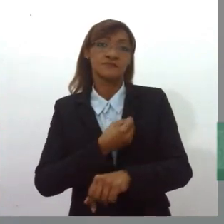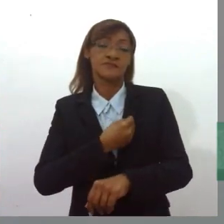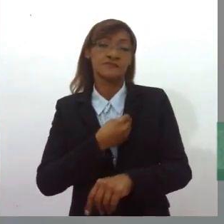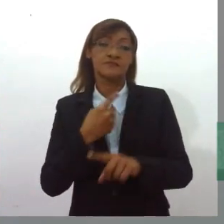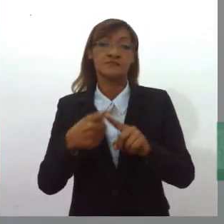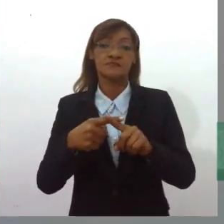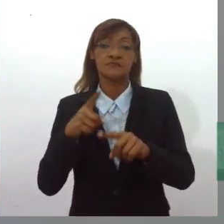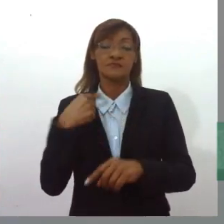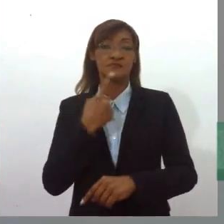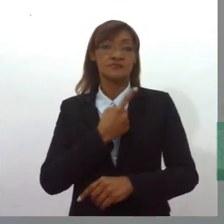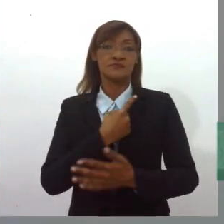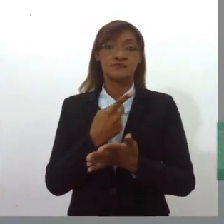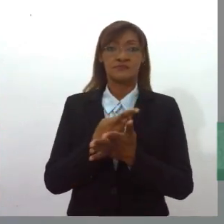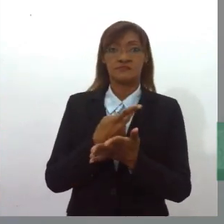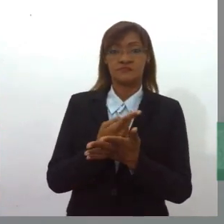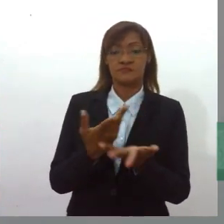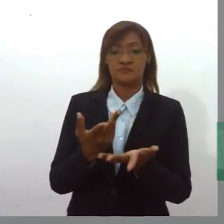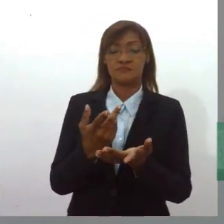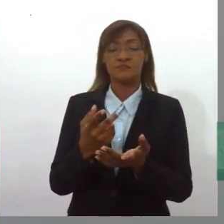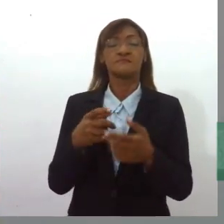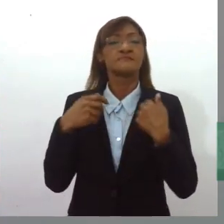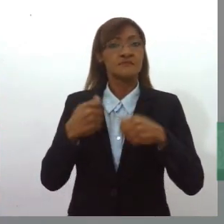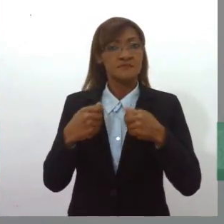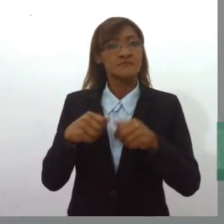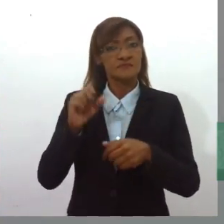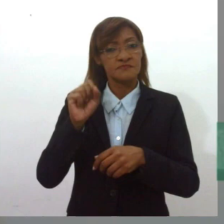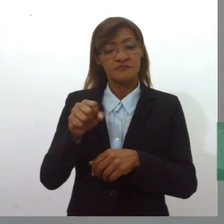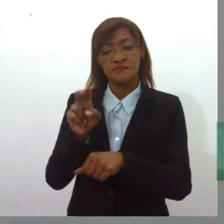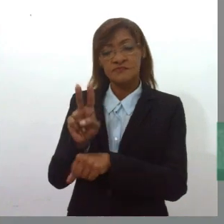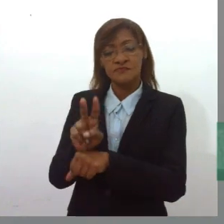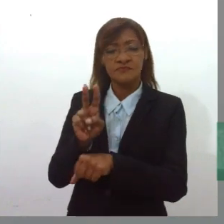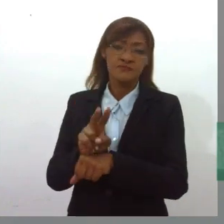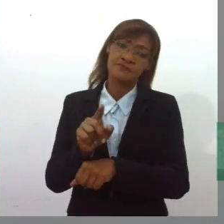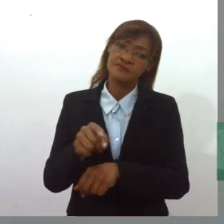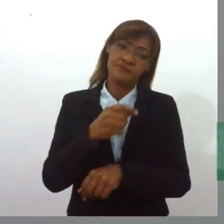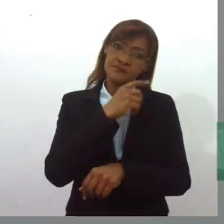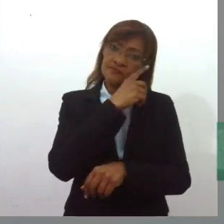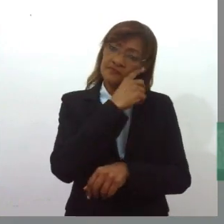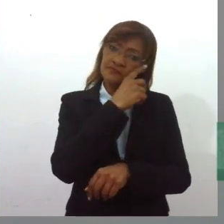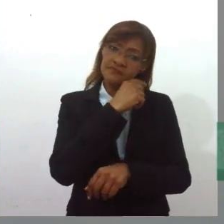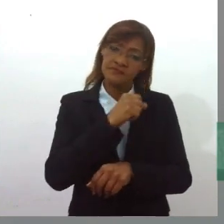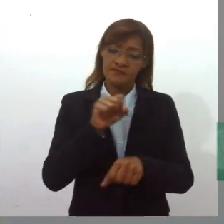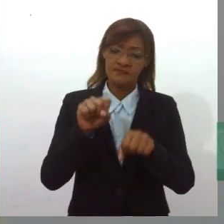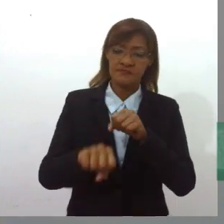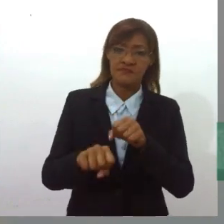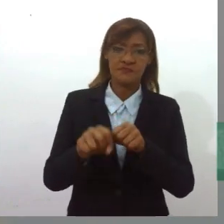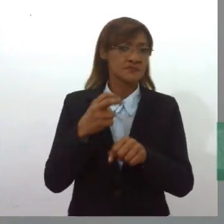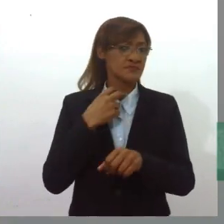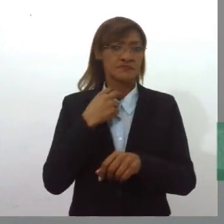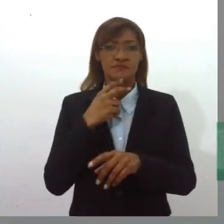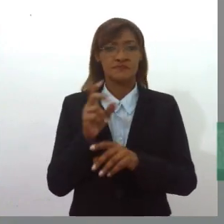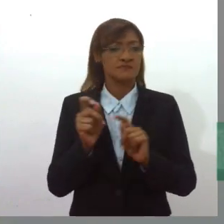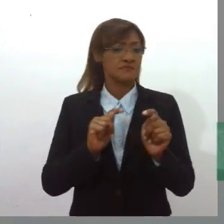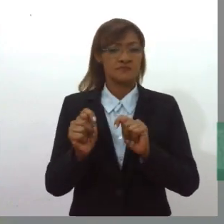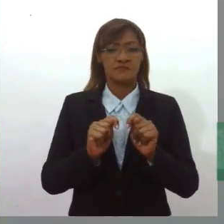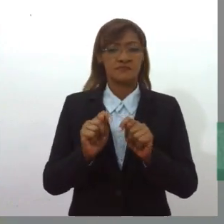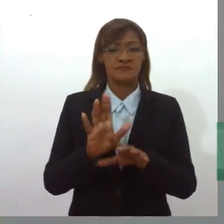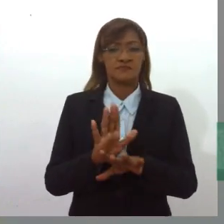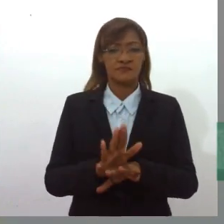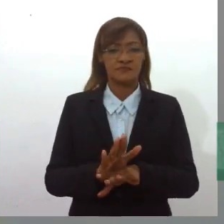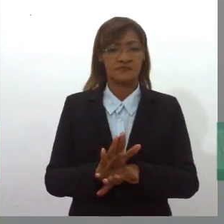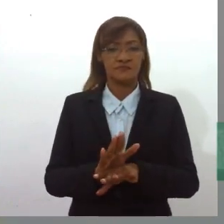falha nós precisamos protegê-los Então eutanasiar não é a maneira de controlar a população de forma efetiva